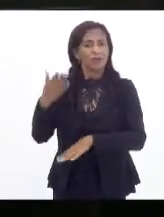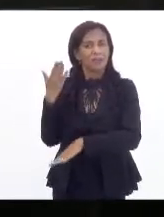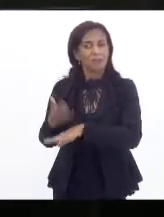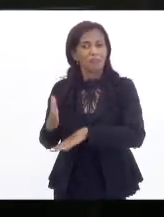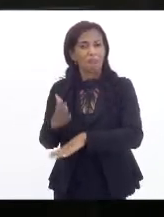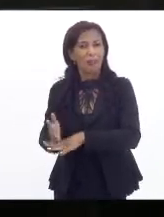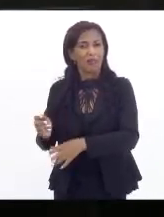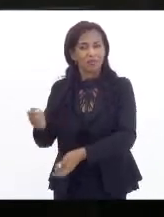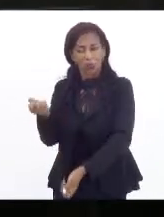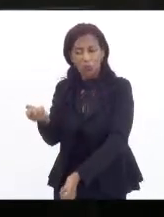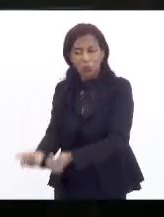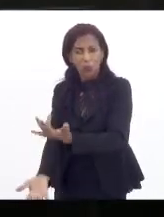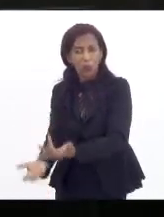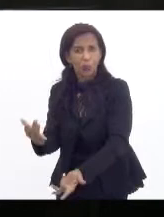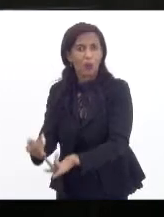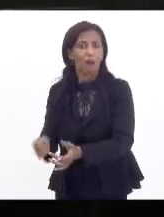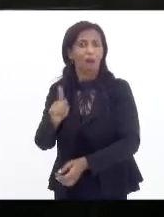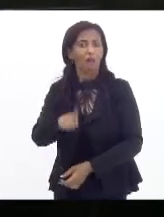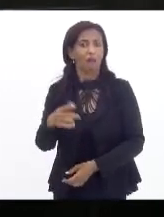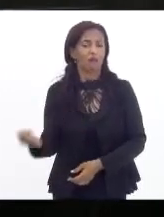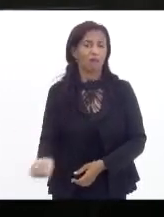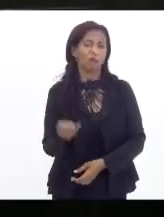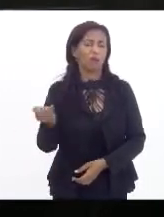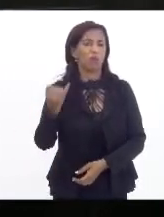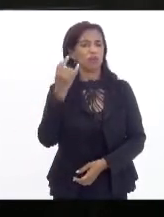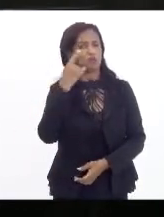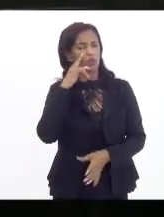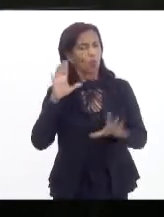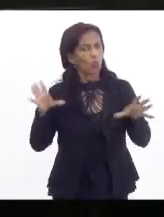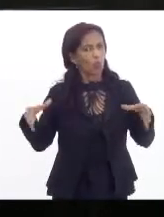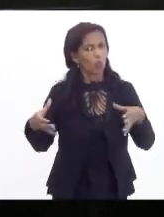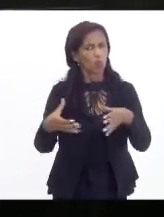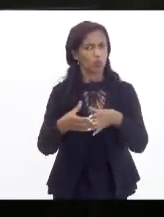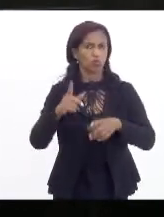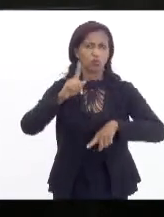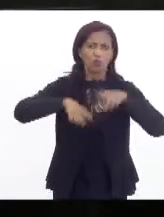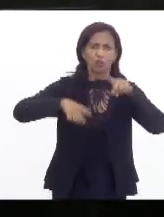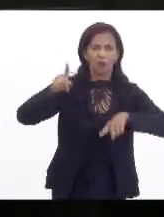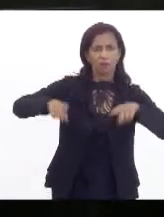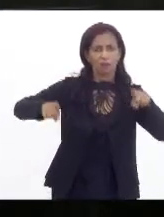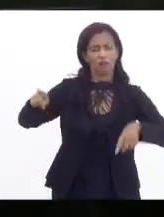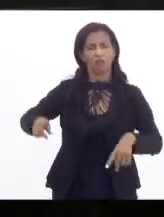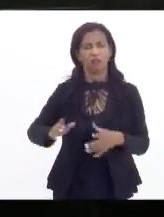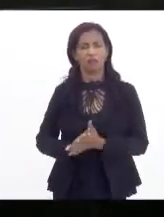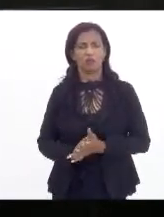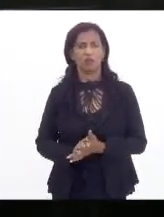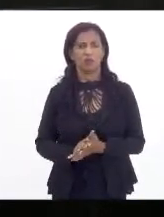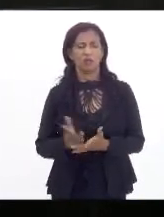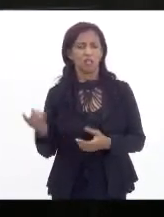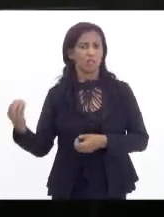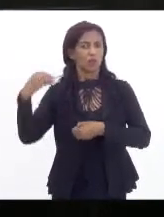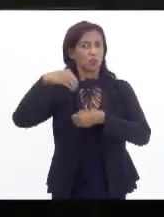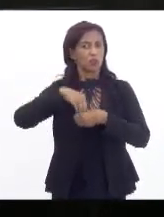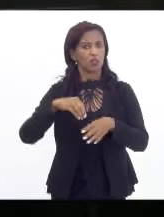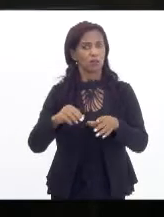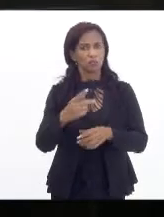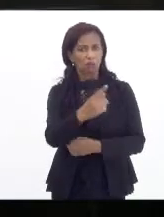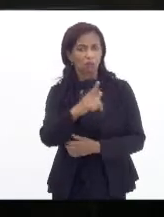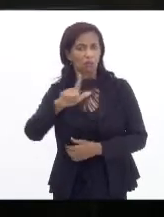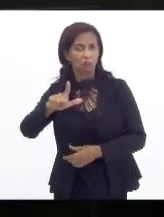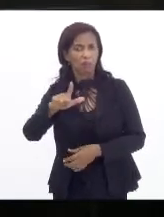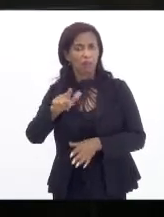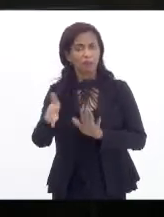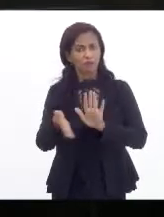prática. Então é muito importante levar em conta o conjunto de variáveis que estão implicadas nesse projeto. E